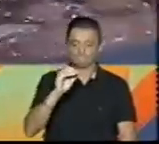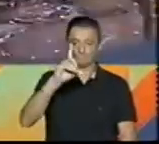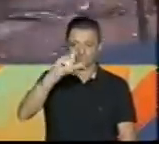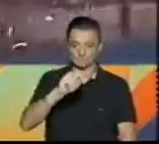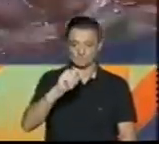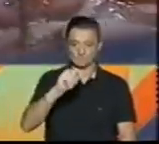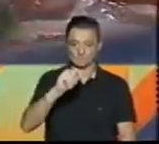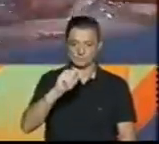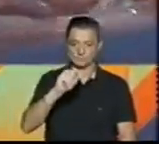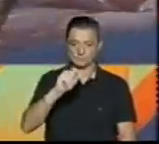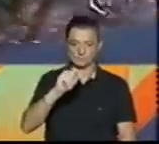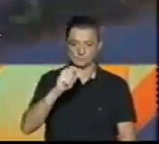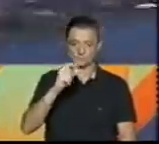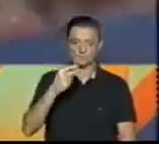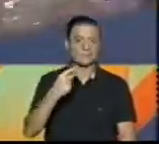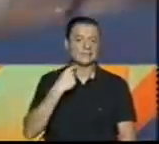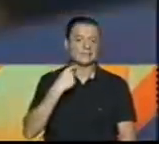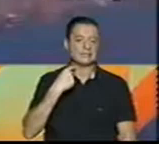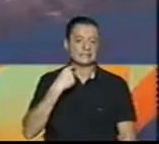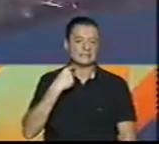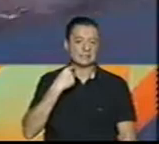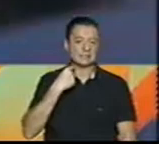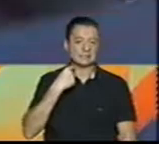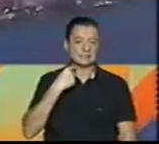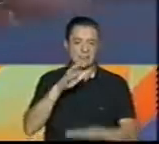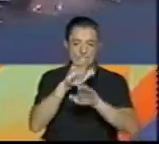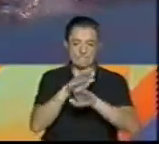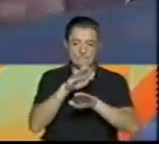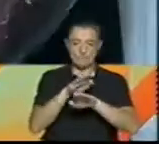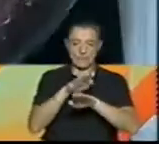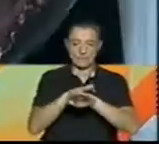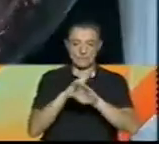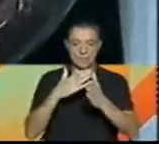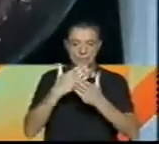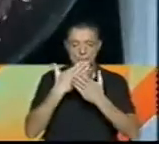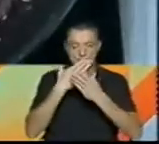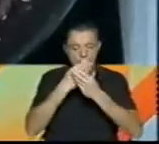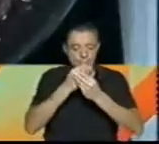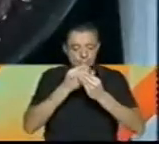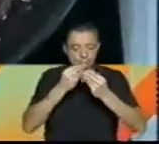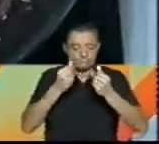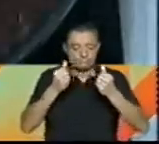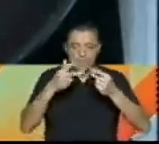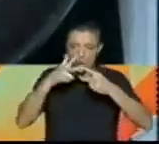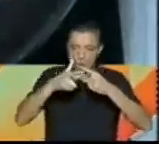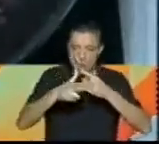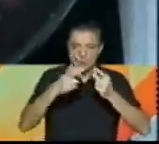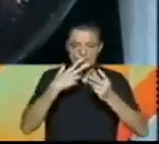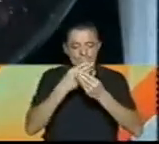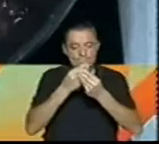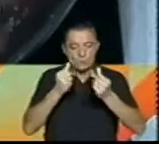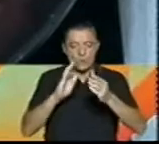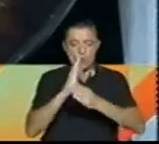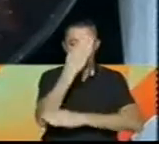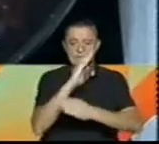que se usa vulgarmente na carne, eu gosto de utilizá-lo no peixe. Aromatiza? Porque aromatiza e corta a gordura também. No salmão,